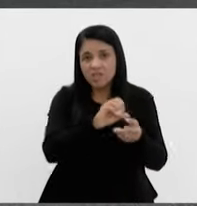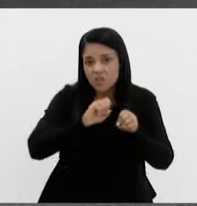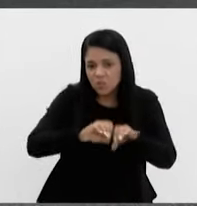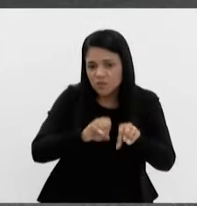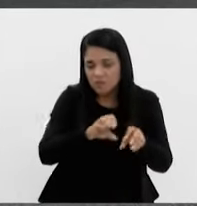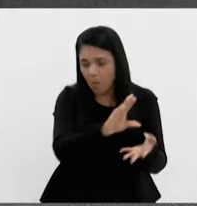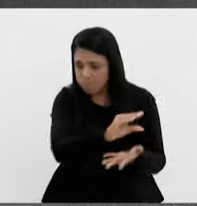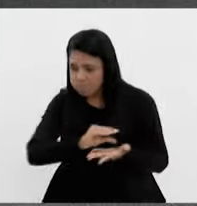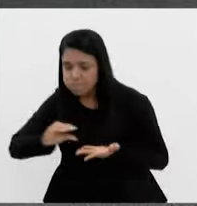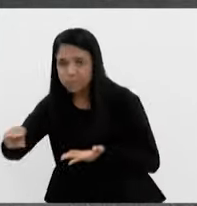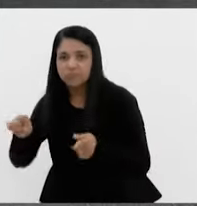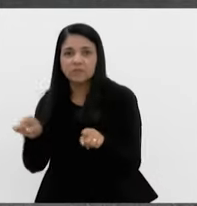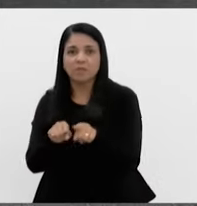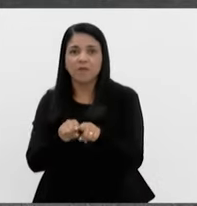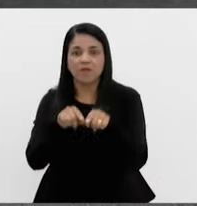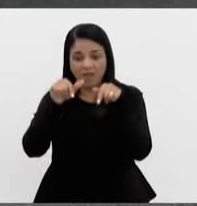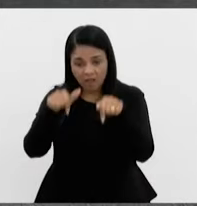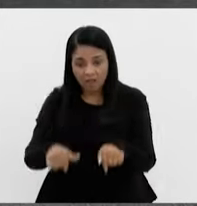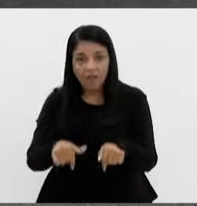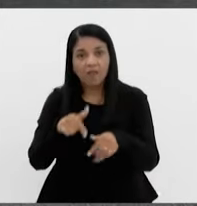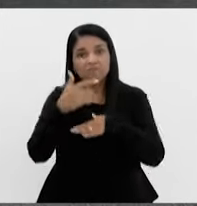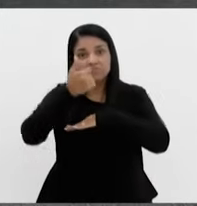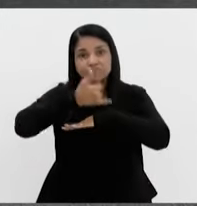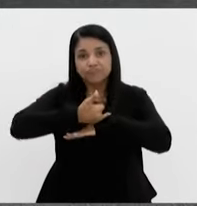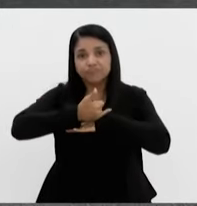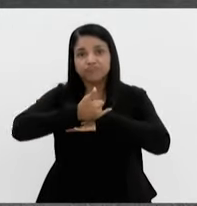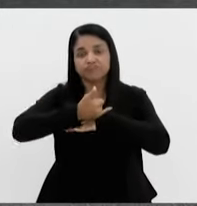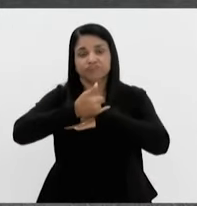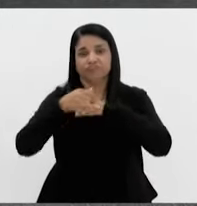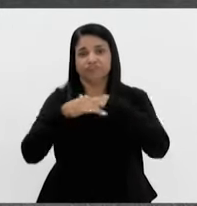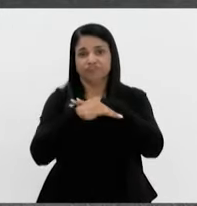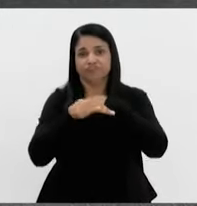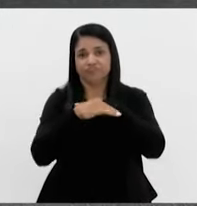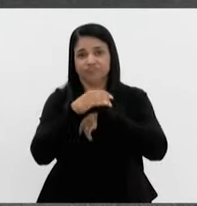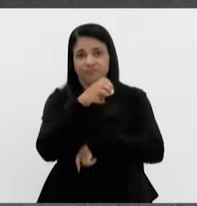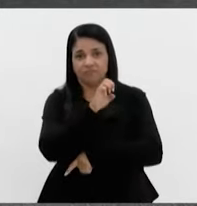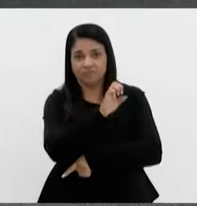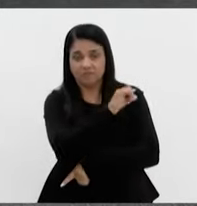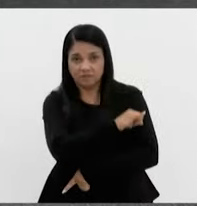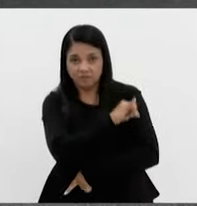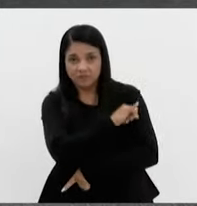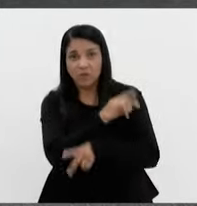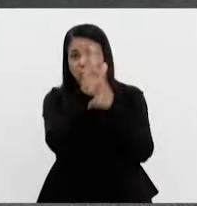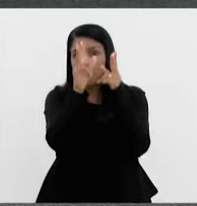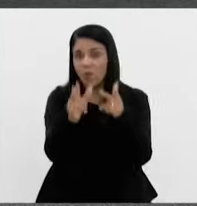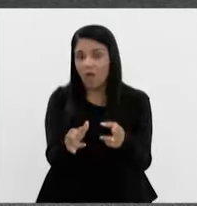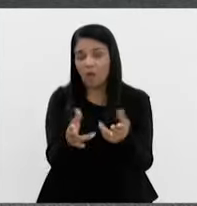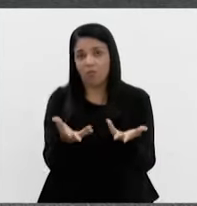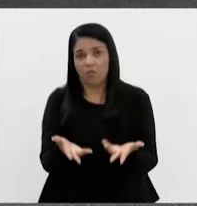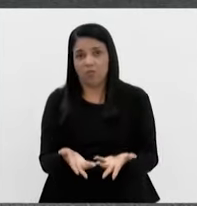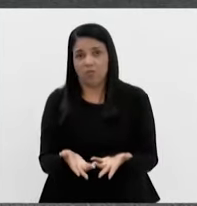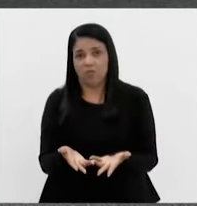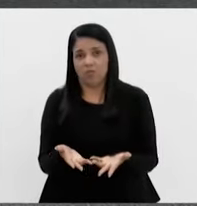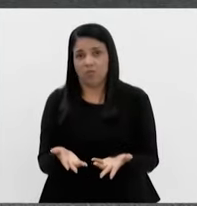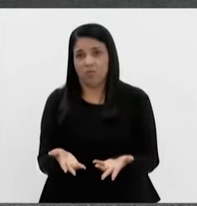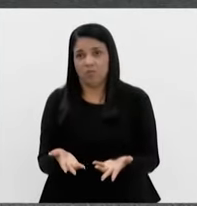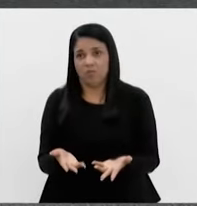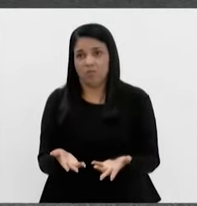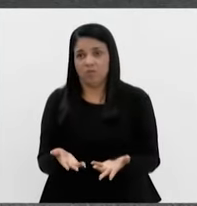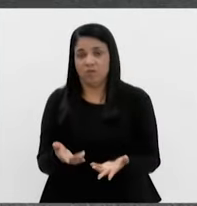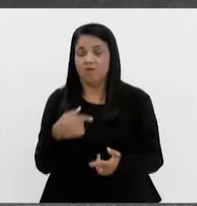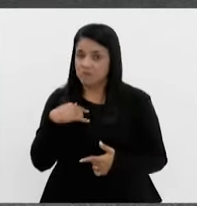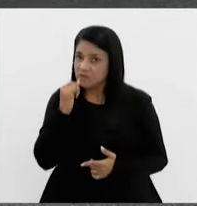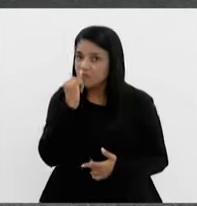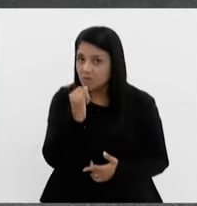capital é a mesma coisa você falou vossa excelência falou do foi colega